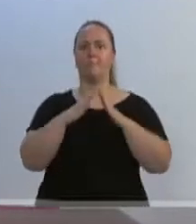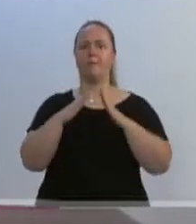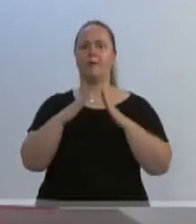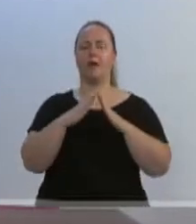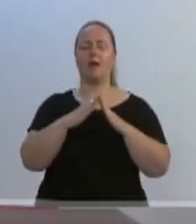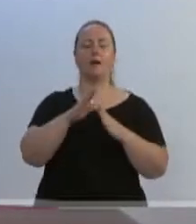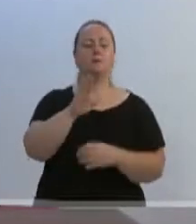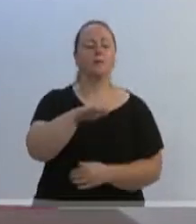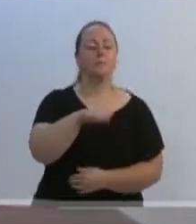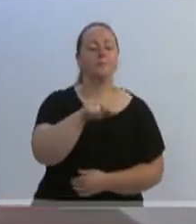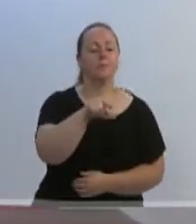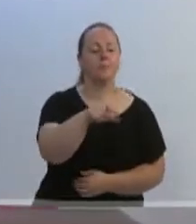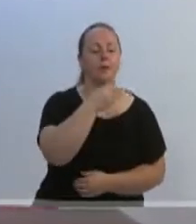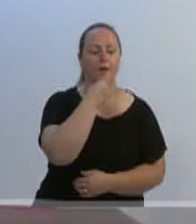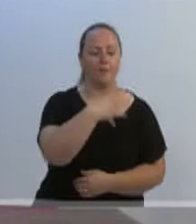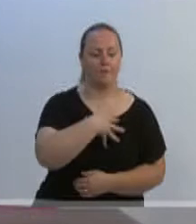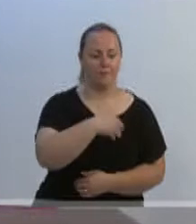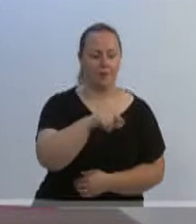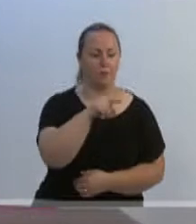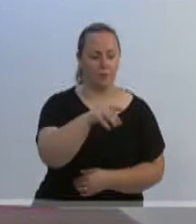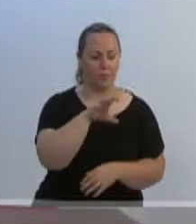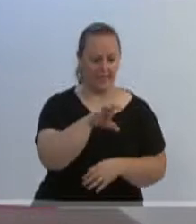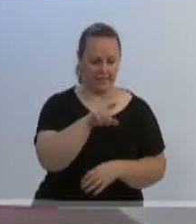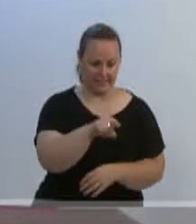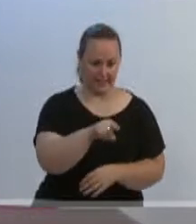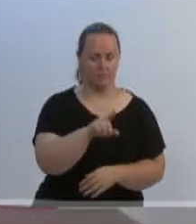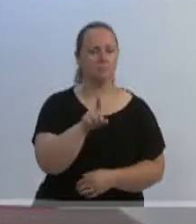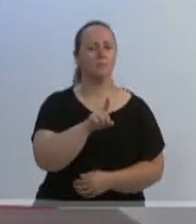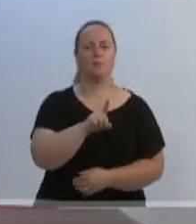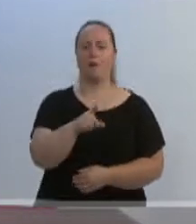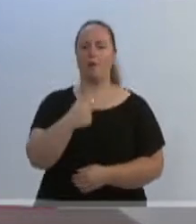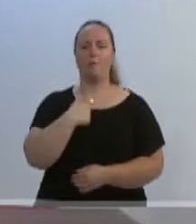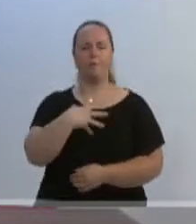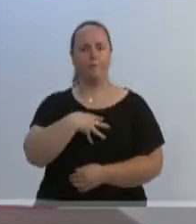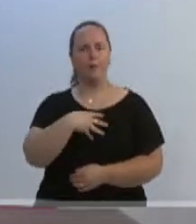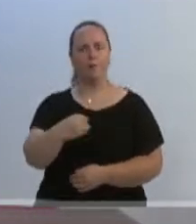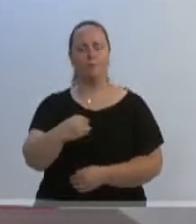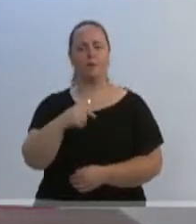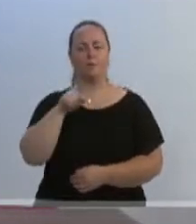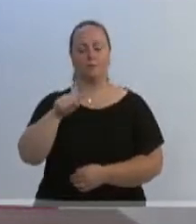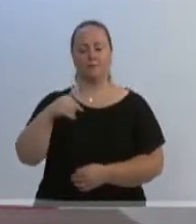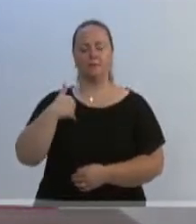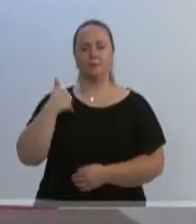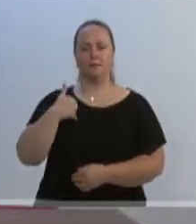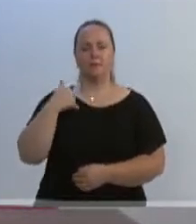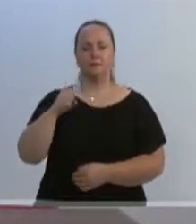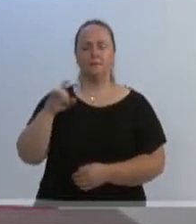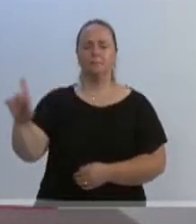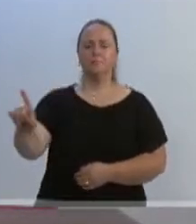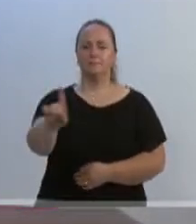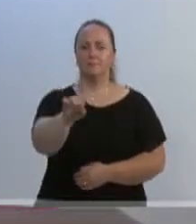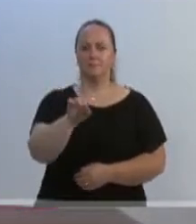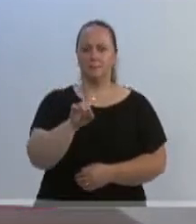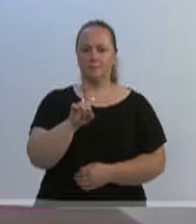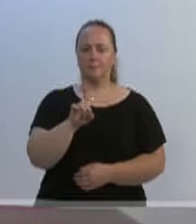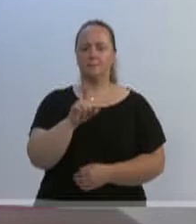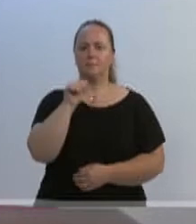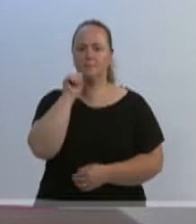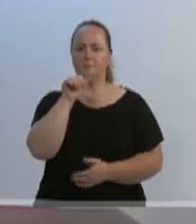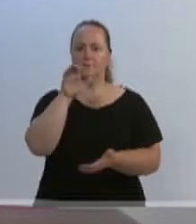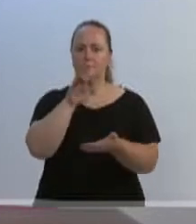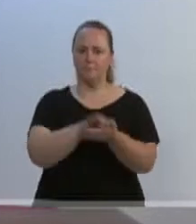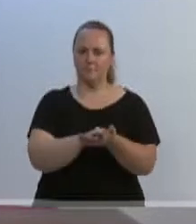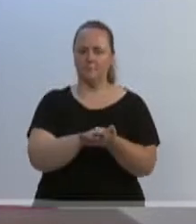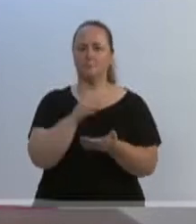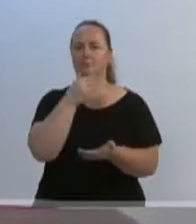como ele deve fazer ou deixar de fazer. Tenho um filho de 7 anos de idade e se ele na minha casa chegar casado com uma esposa